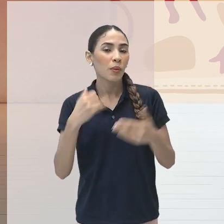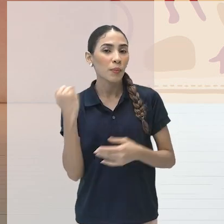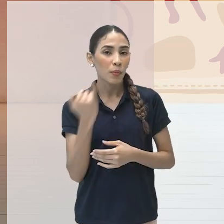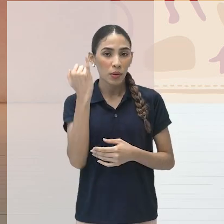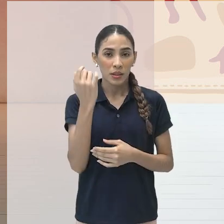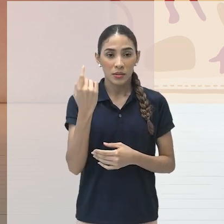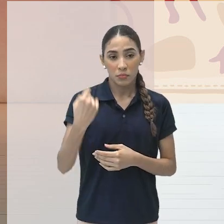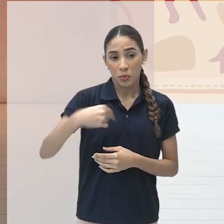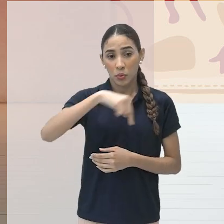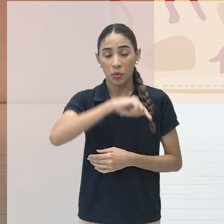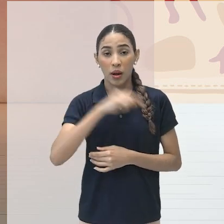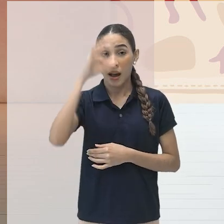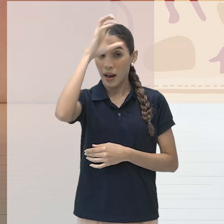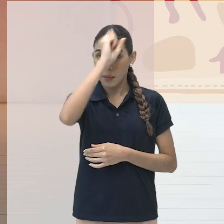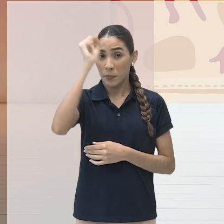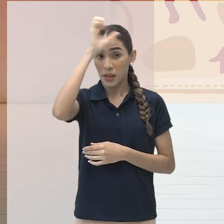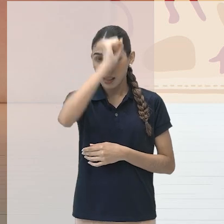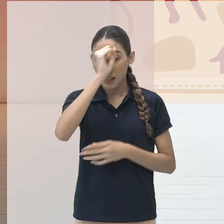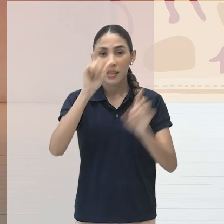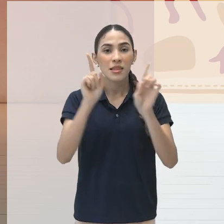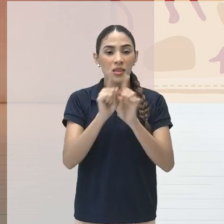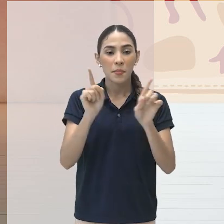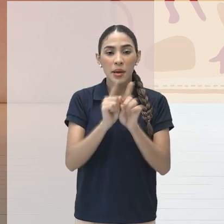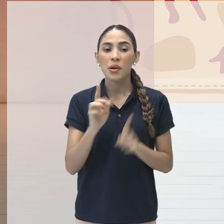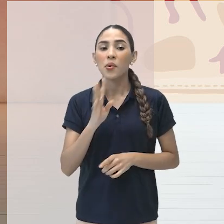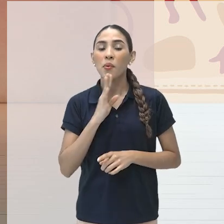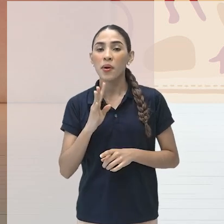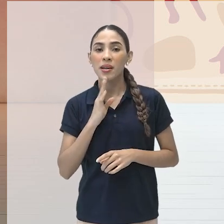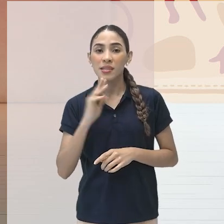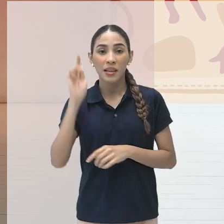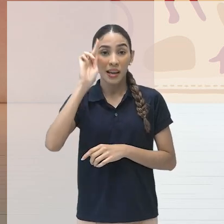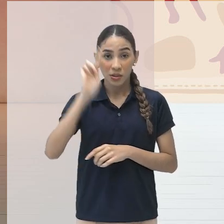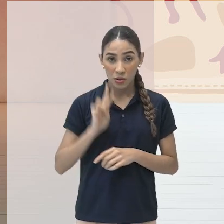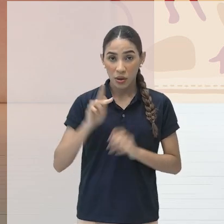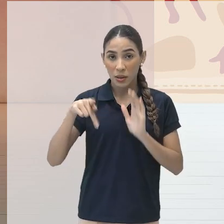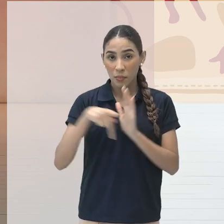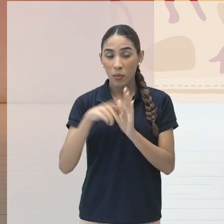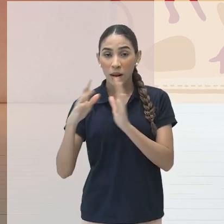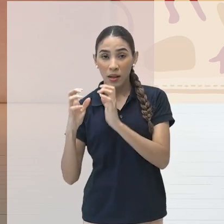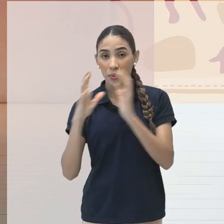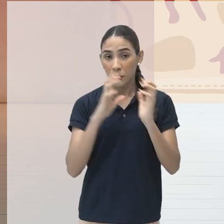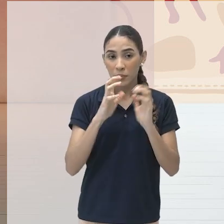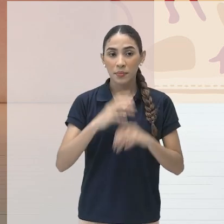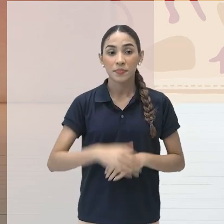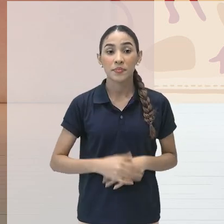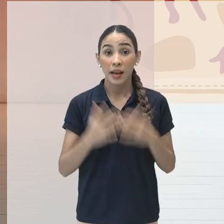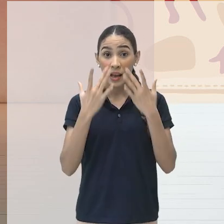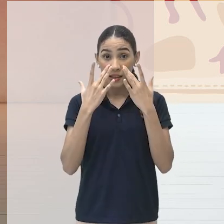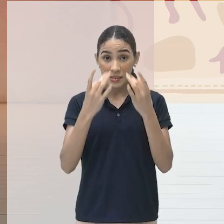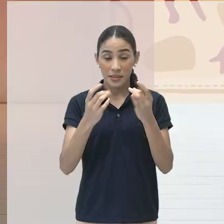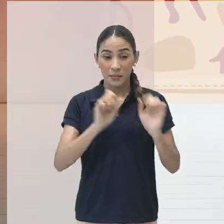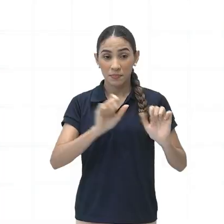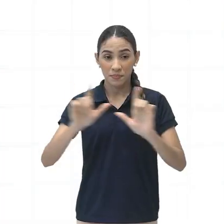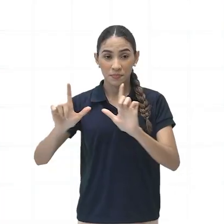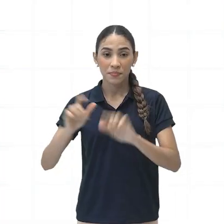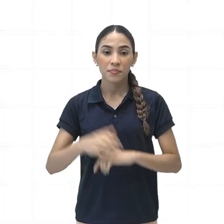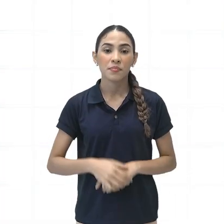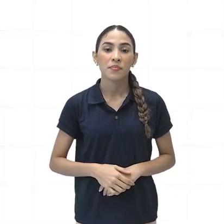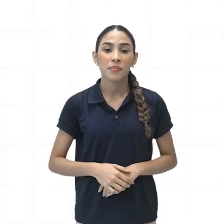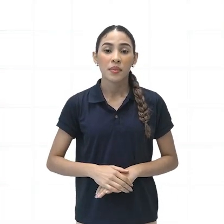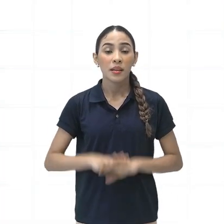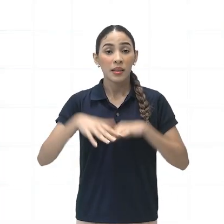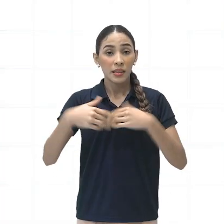nós aprendermos, né, e conhecermos a história das lutas? Observem a seguir. Então,